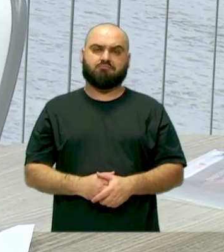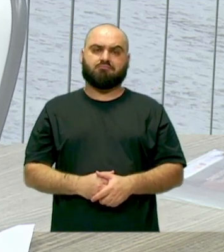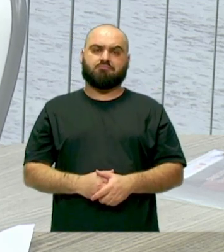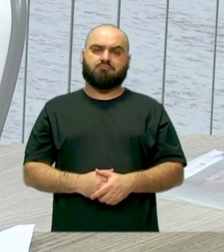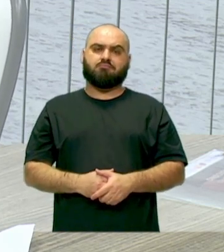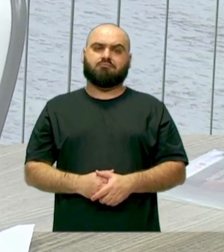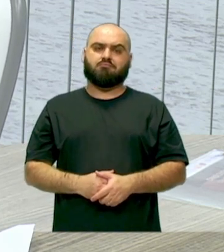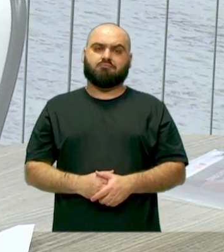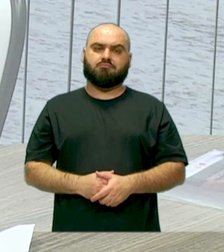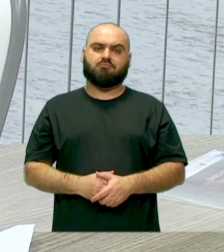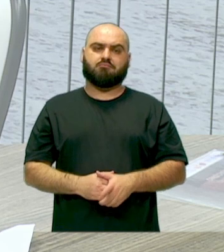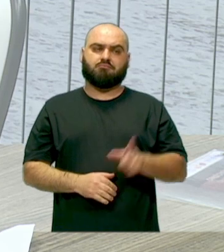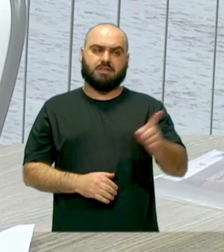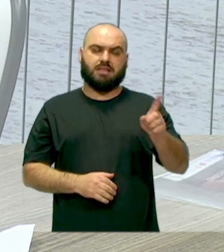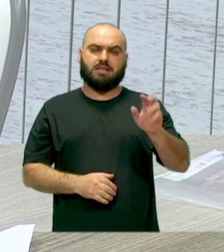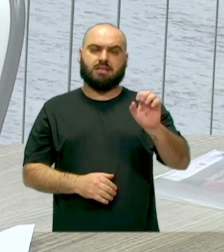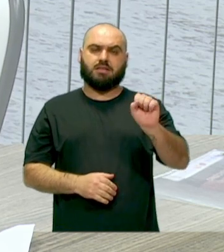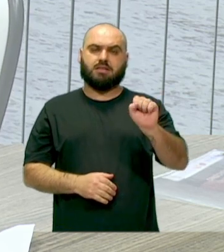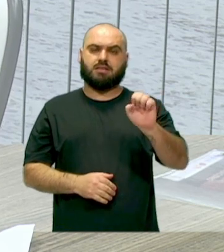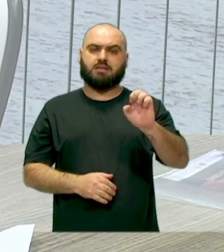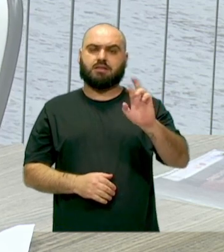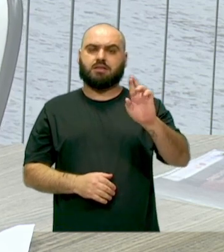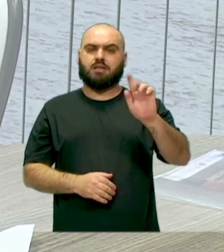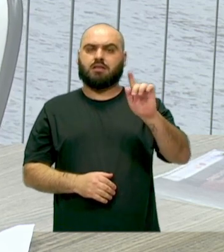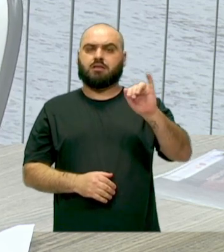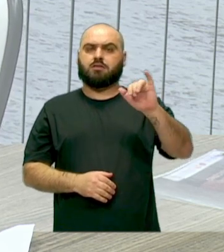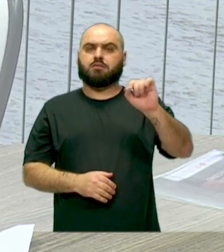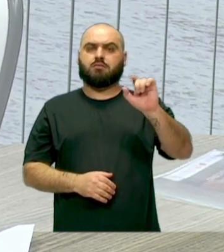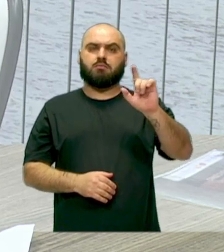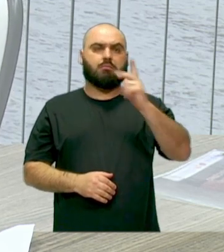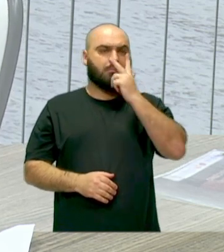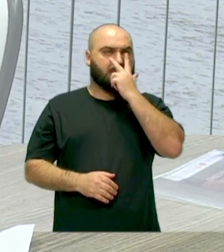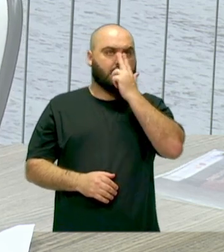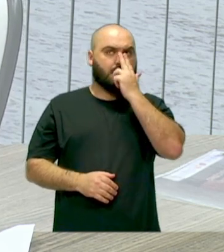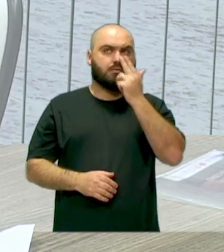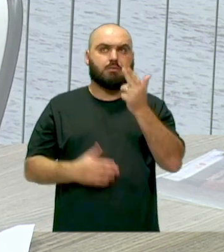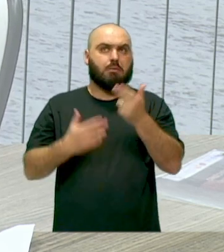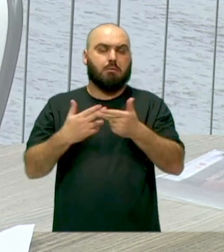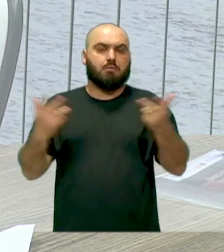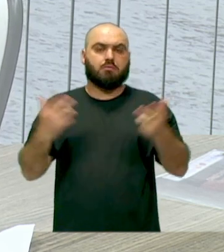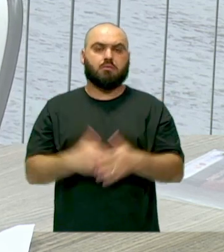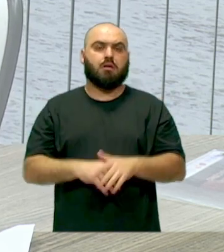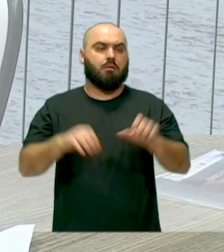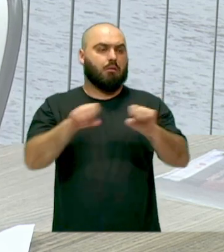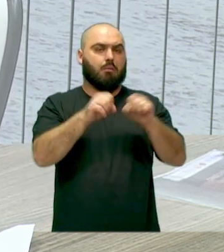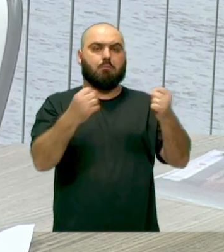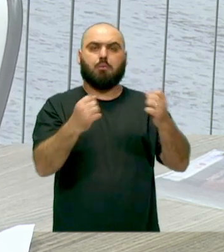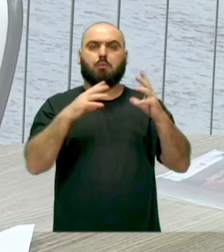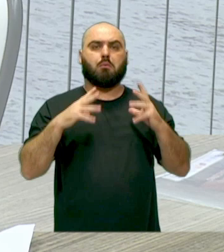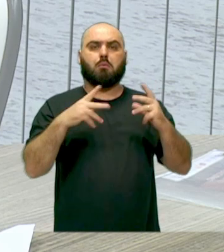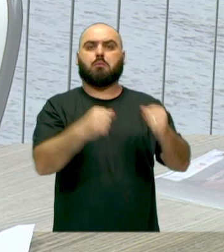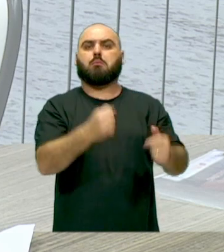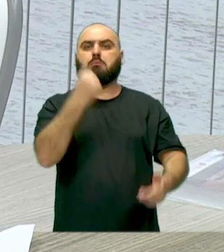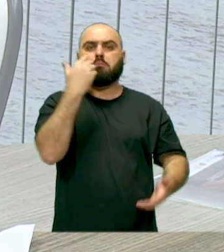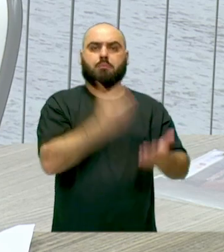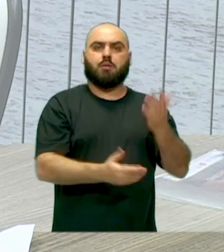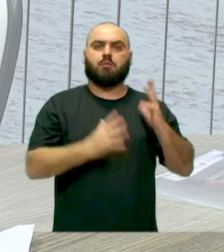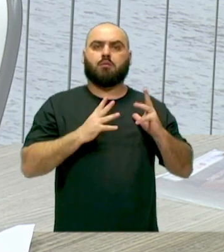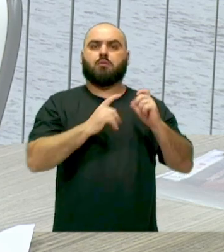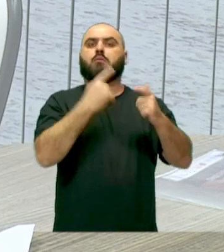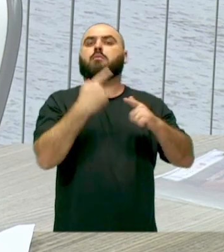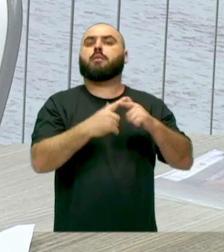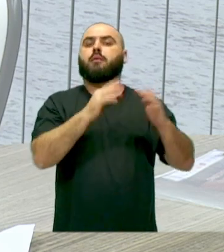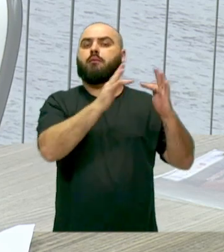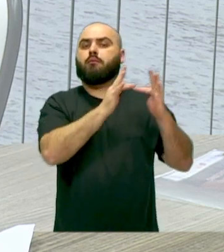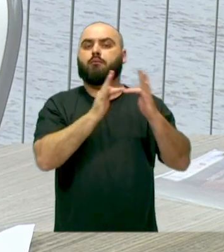ele é uma coisa, né? Ele destruiu tudo o que a Fundação